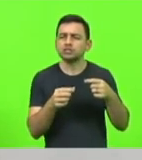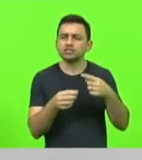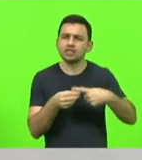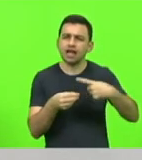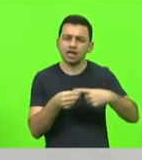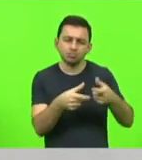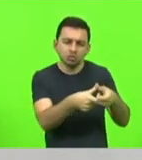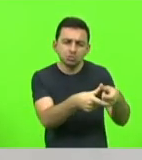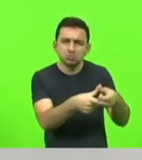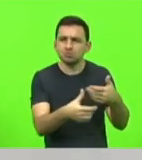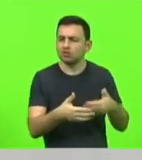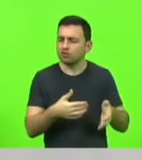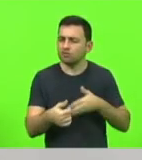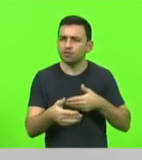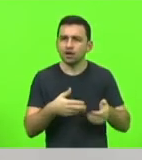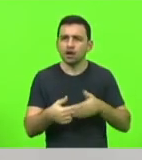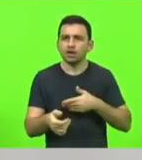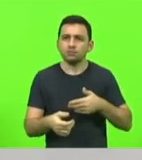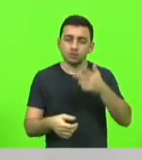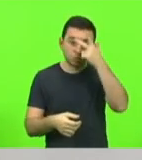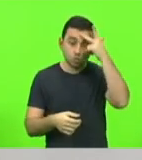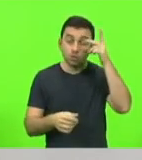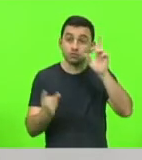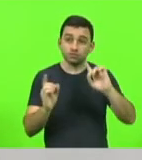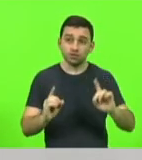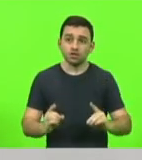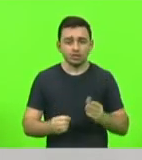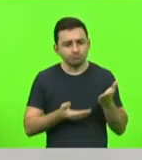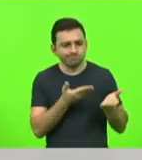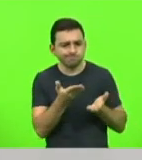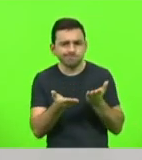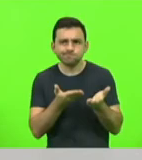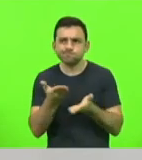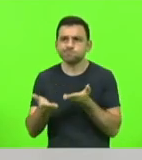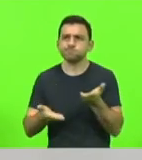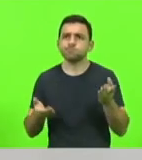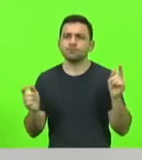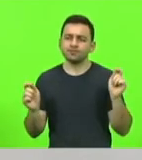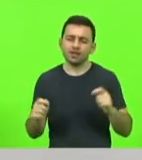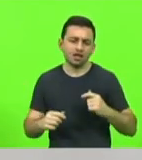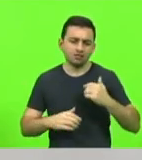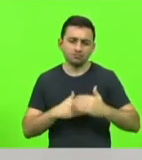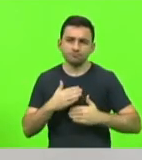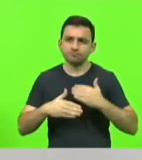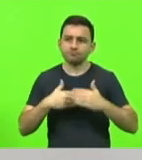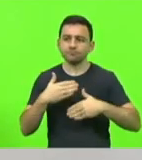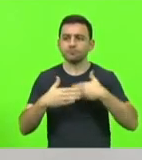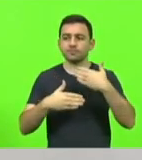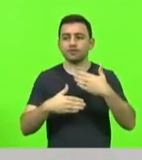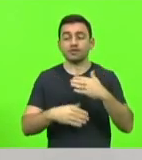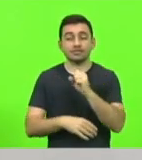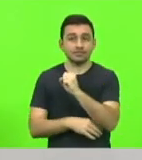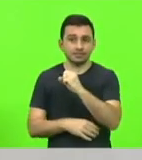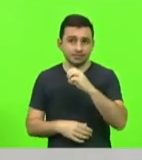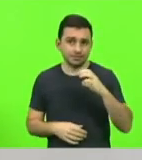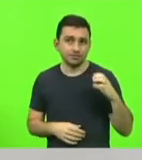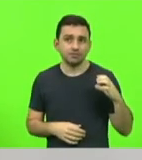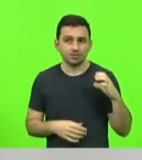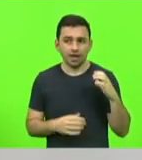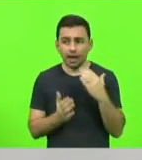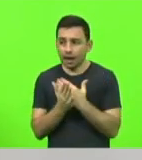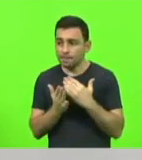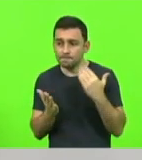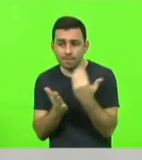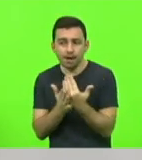pessoas com deficiência, levando condições para que possamos construir uma Santa Catarina mais